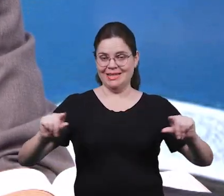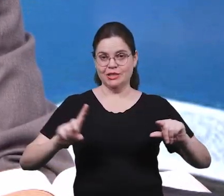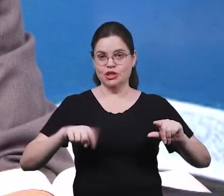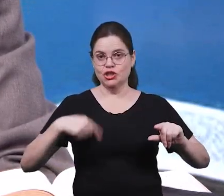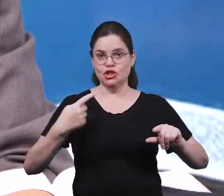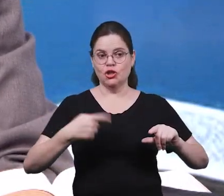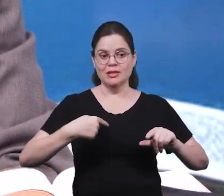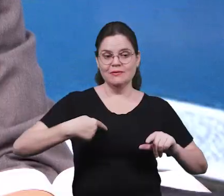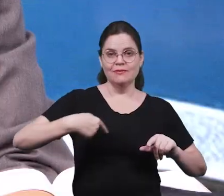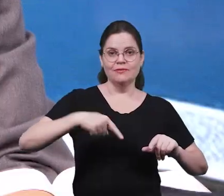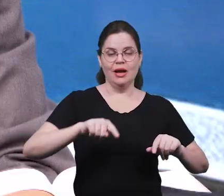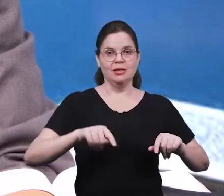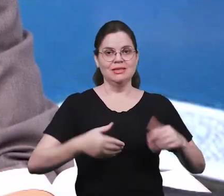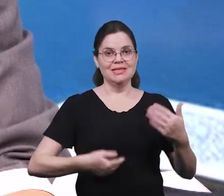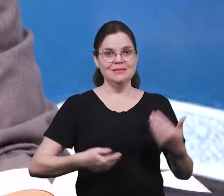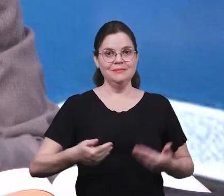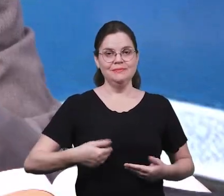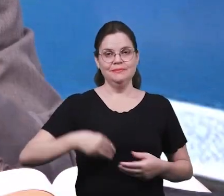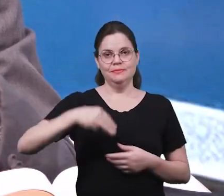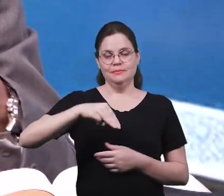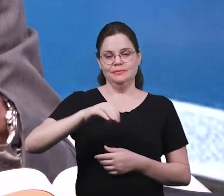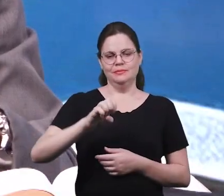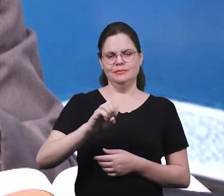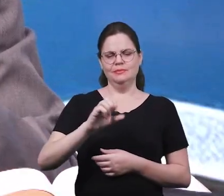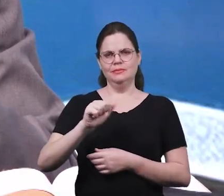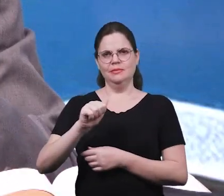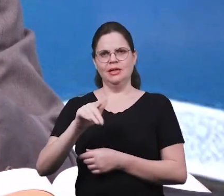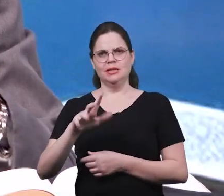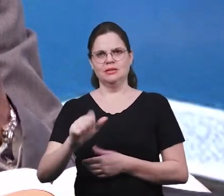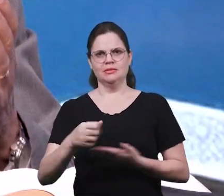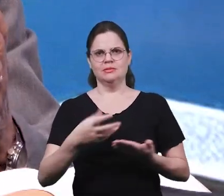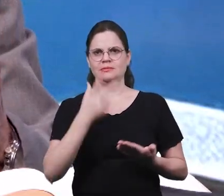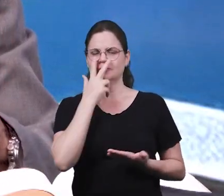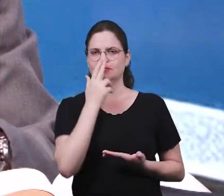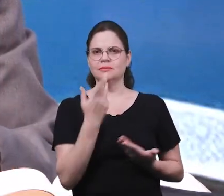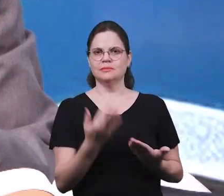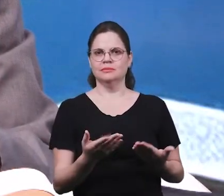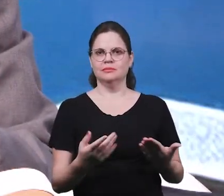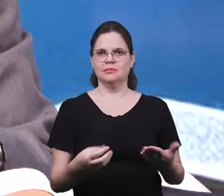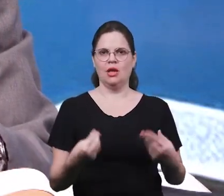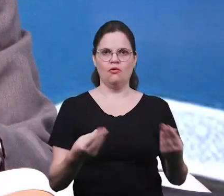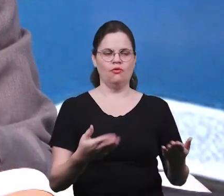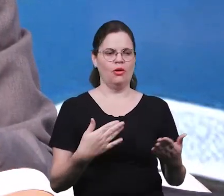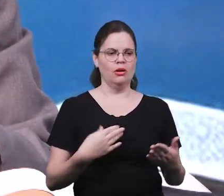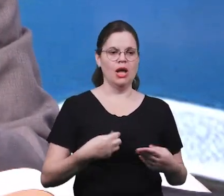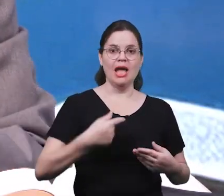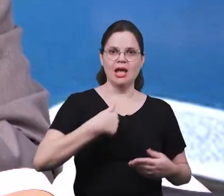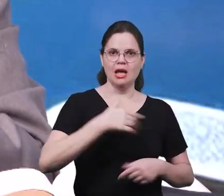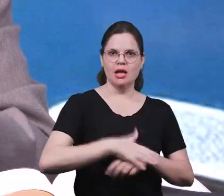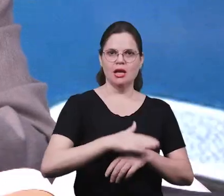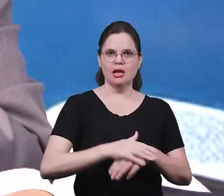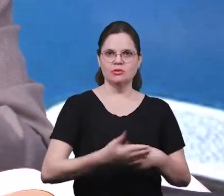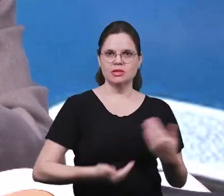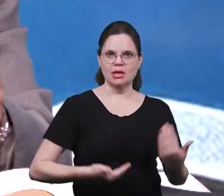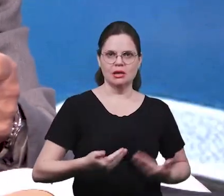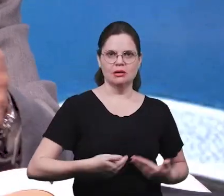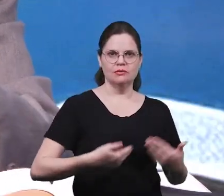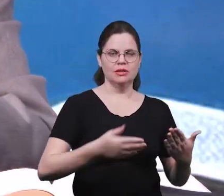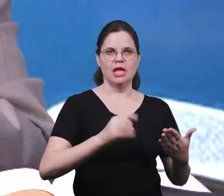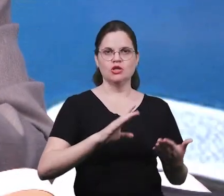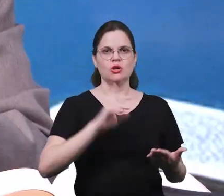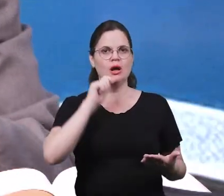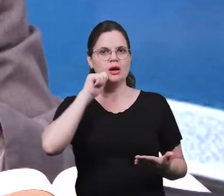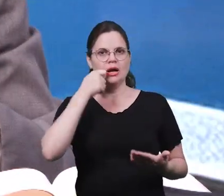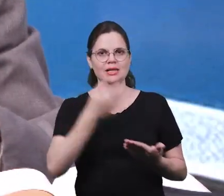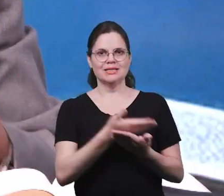sente, o Elton, nesse trabalho de servir à mesa? Quer dizer, não é só simplesmente servir a ceia ali para